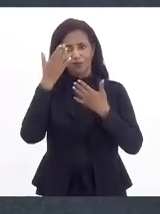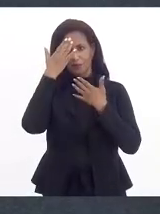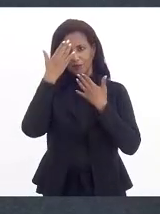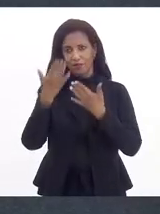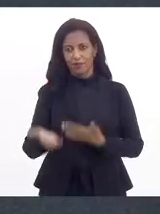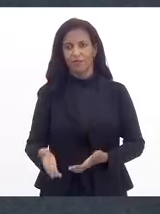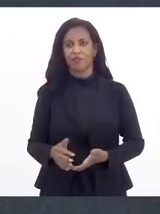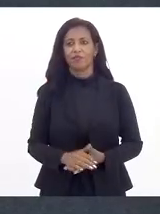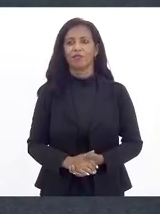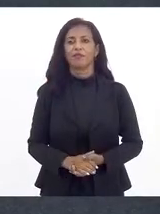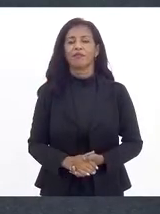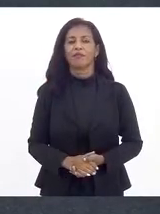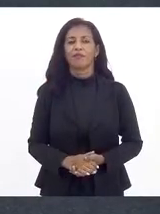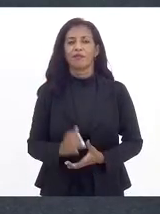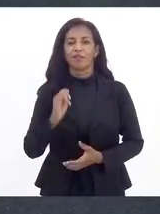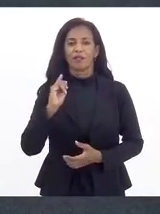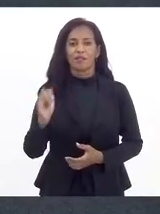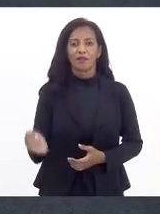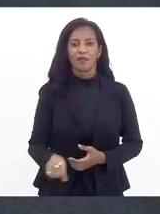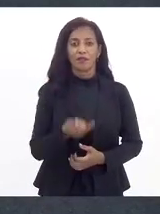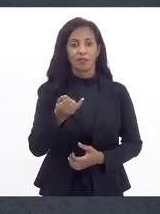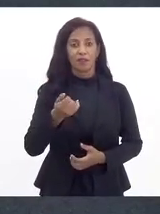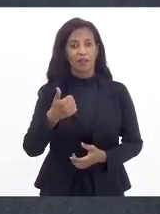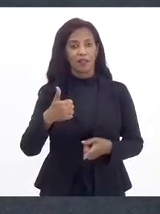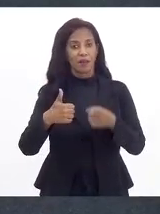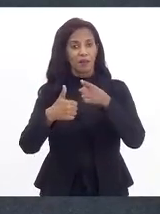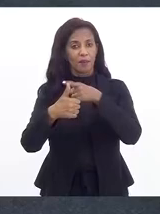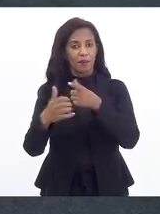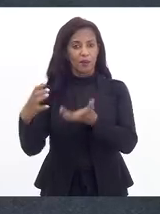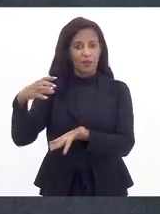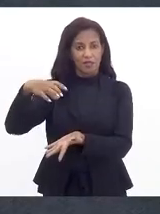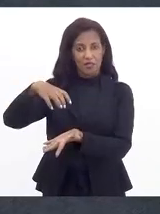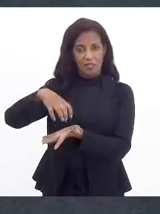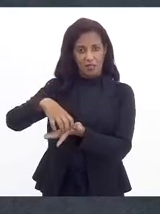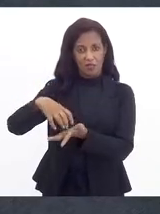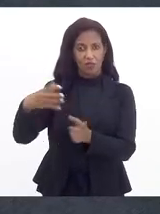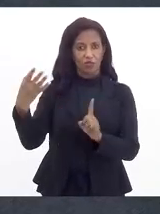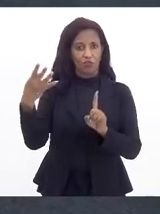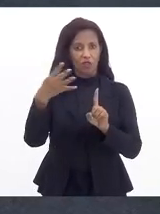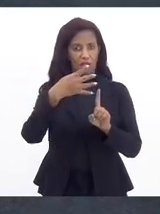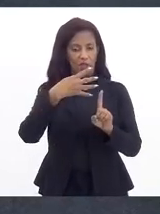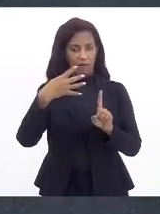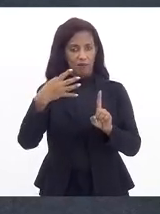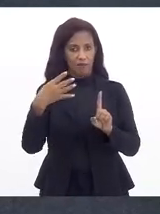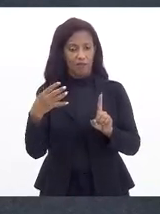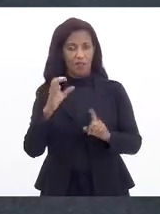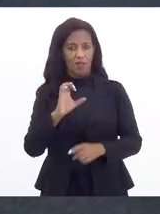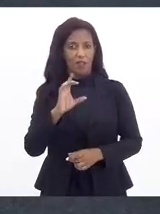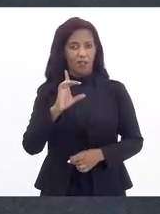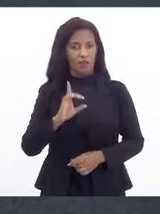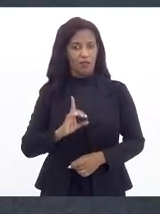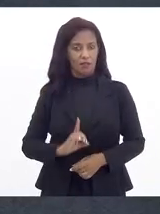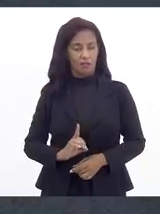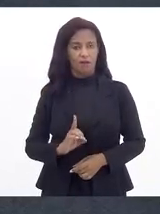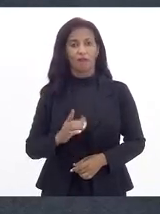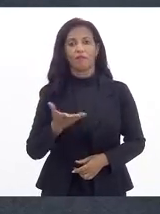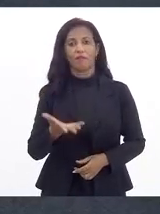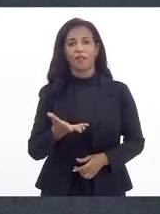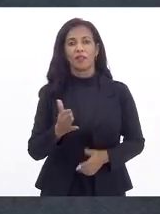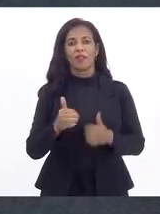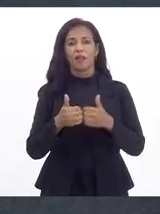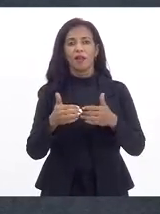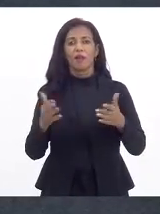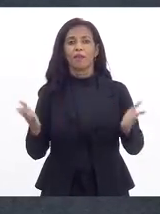agradecer a possibilidade de o primeiro centro de referência de cidadania LGBT ser